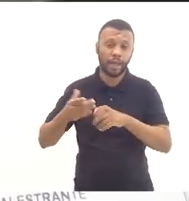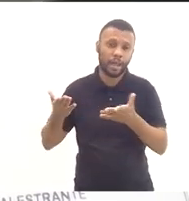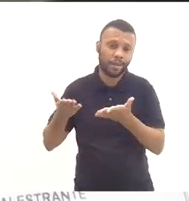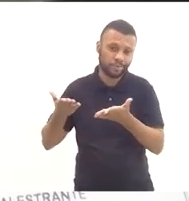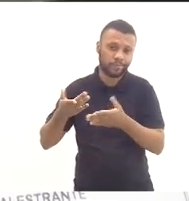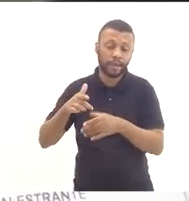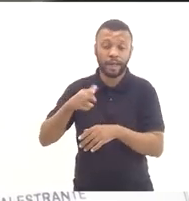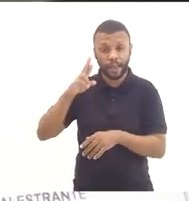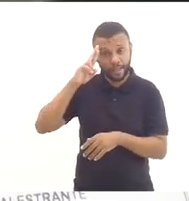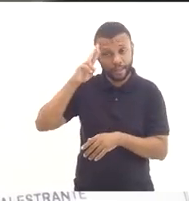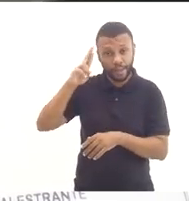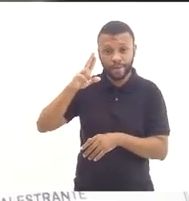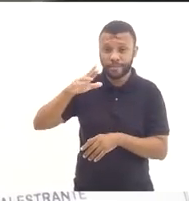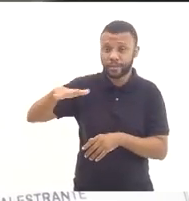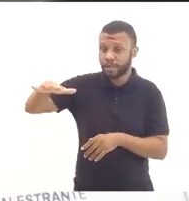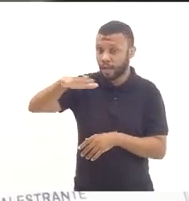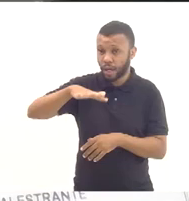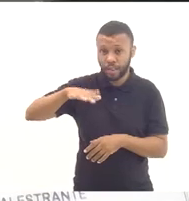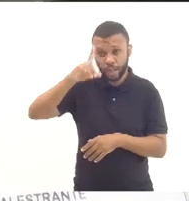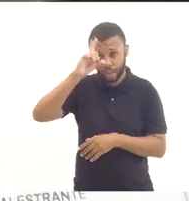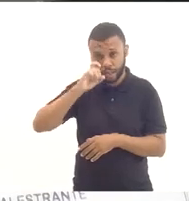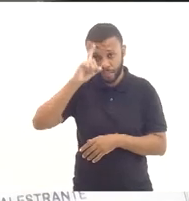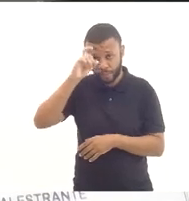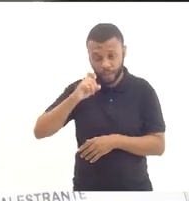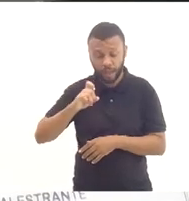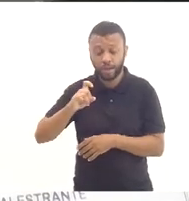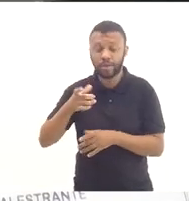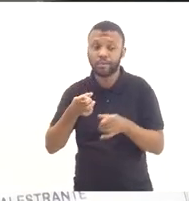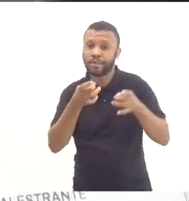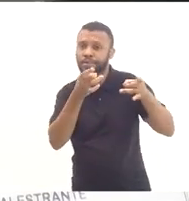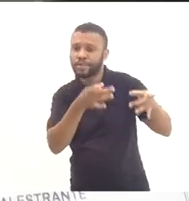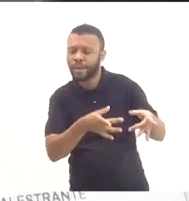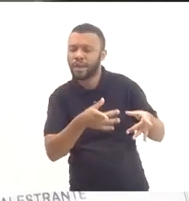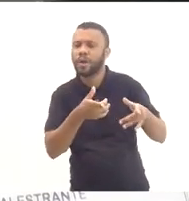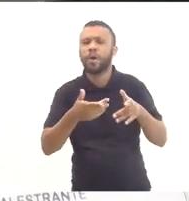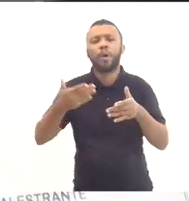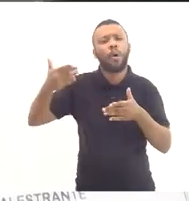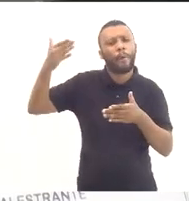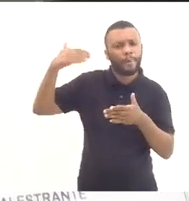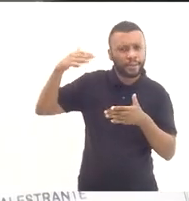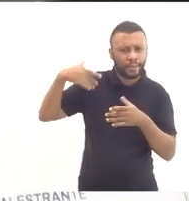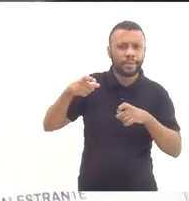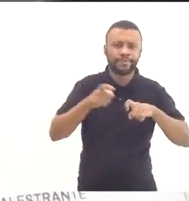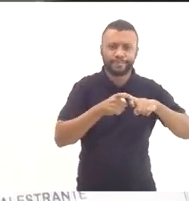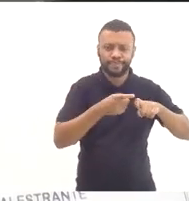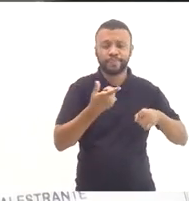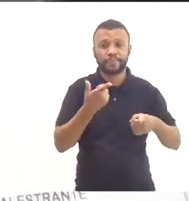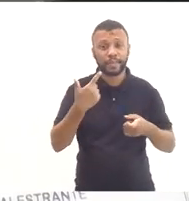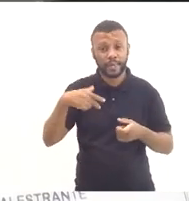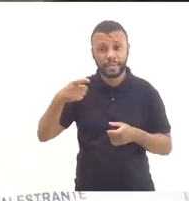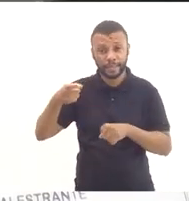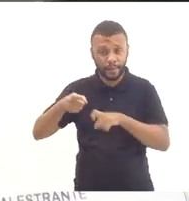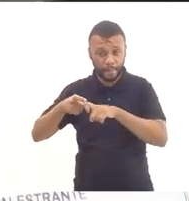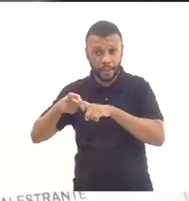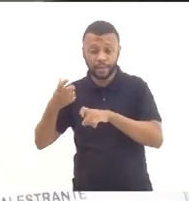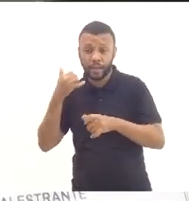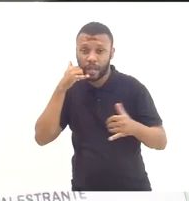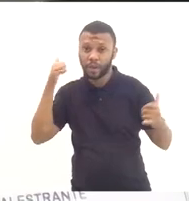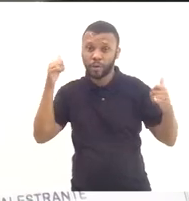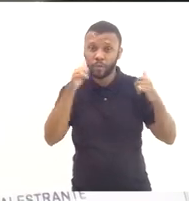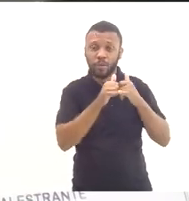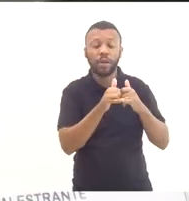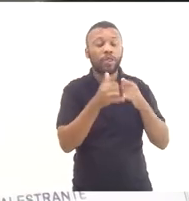que no momento era chefe da Pediatria daquele Hospital né eu deixei aquele pediatra que eu falei com vocês Inclusive essa médica ligou para ele quando meu filho se internou